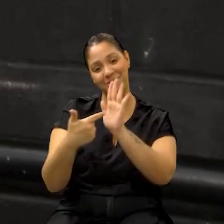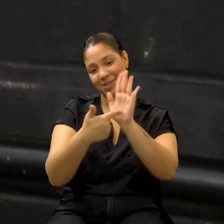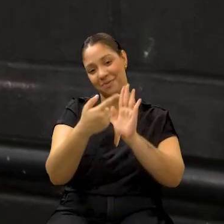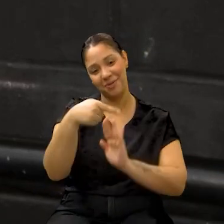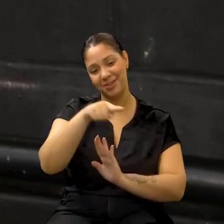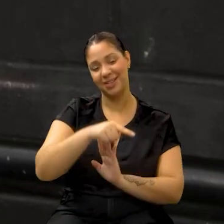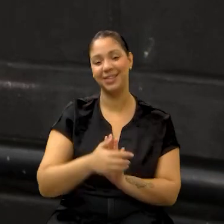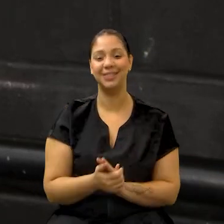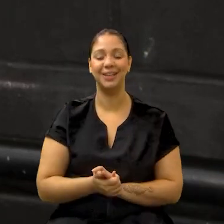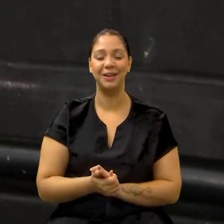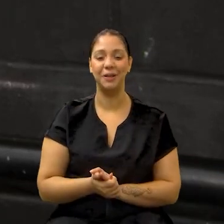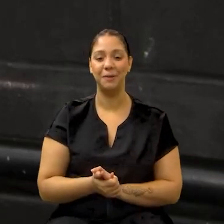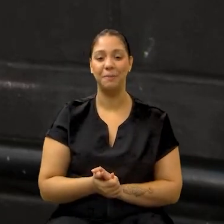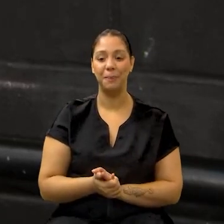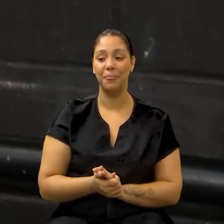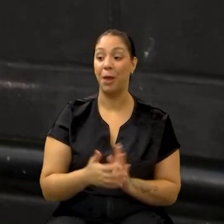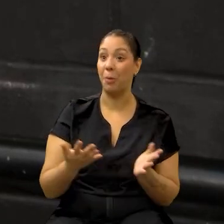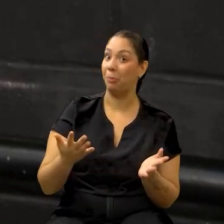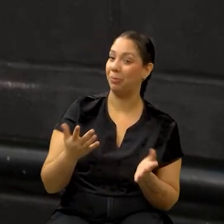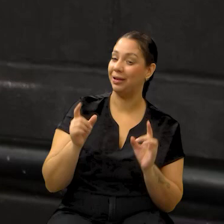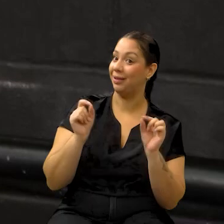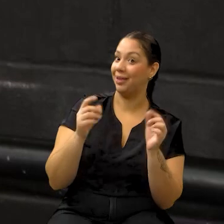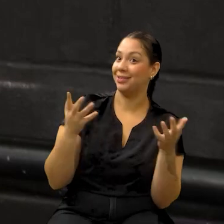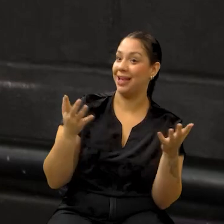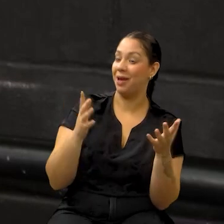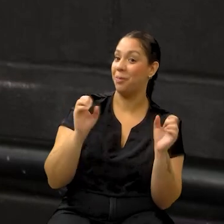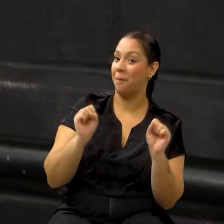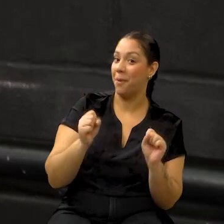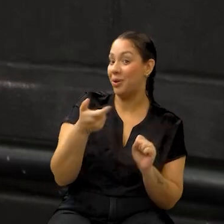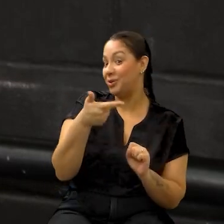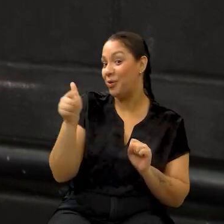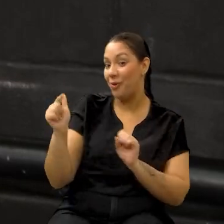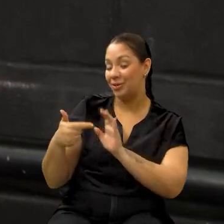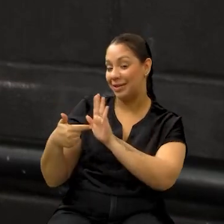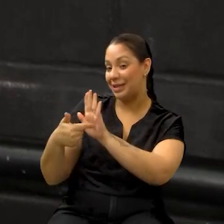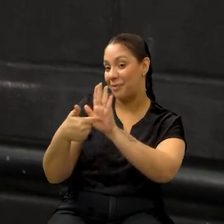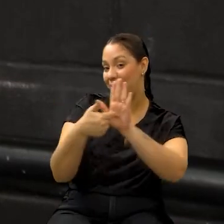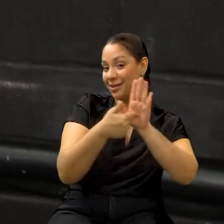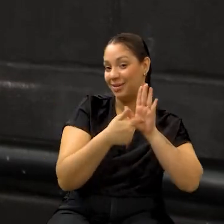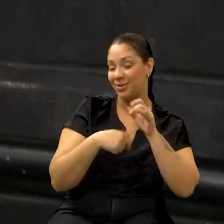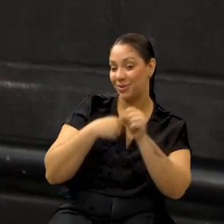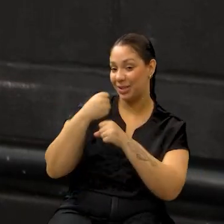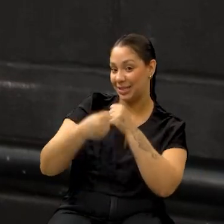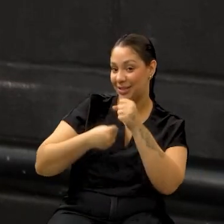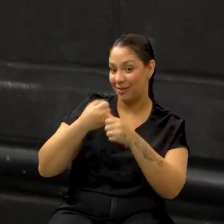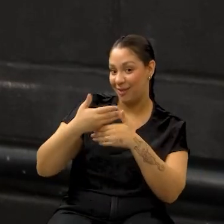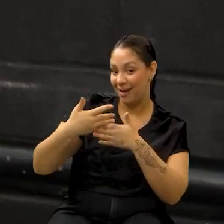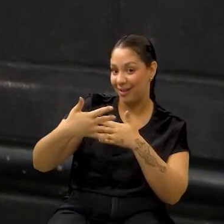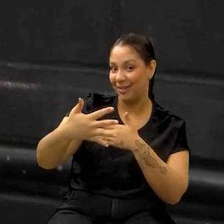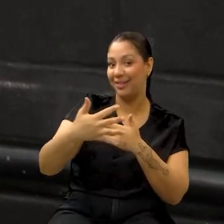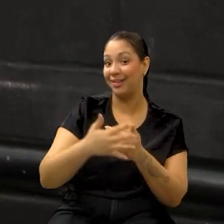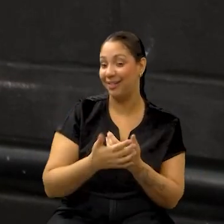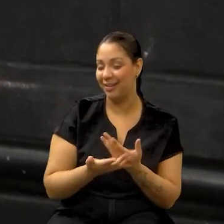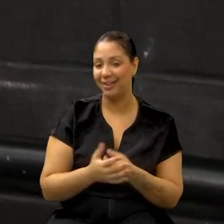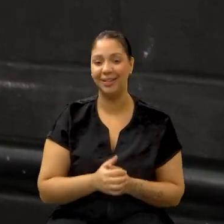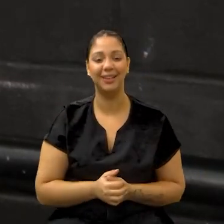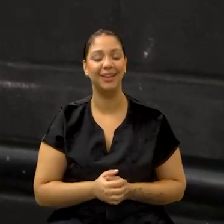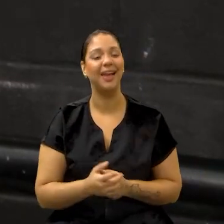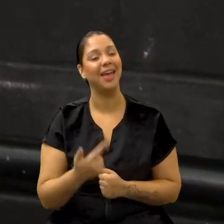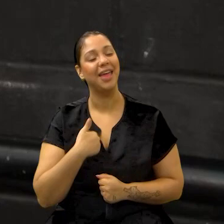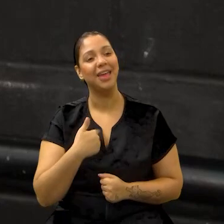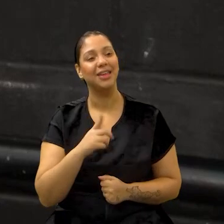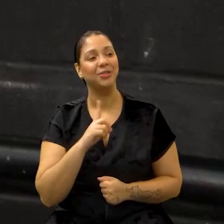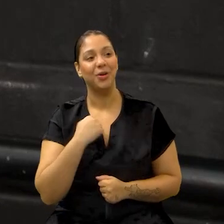vai mostrar para vocês. Então, quem sabe a gente pode contar com outras apresentações ao longo de um ano aí, né?